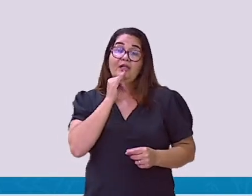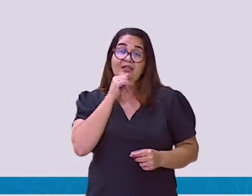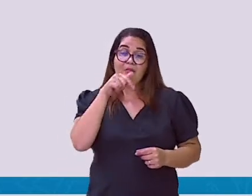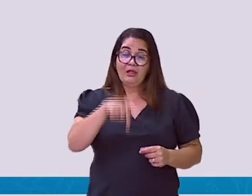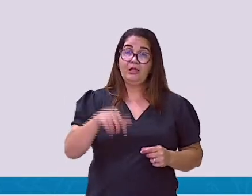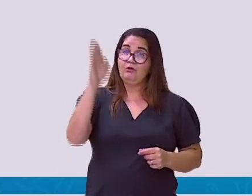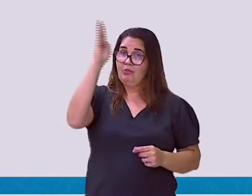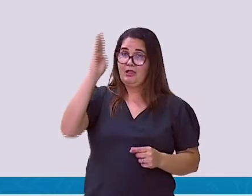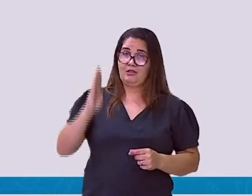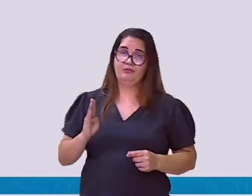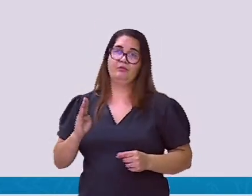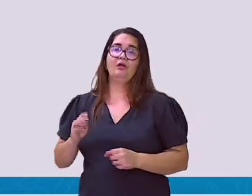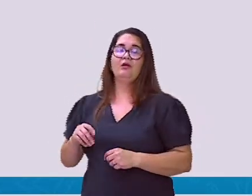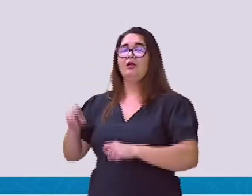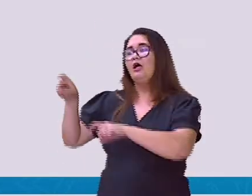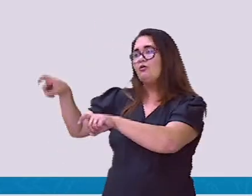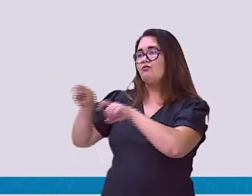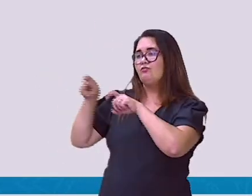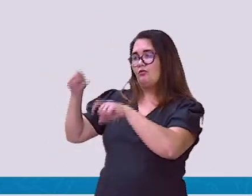tem